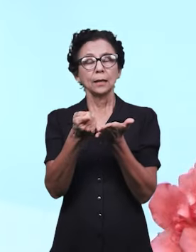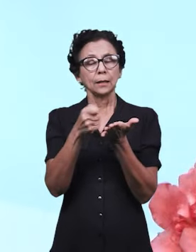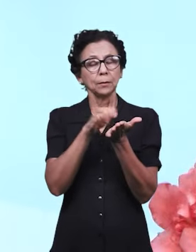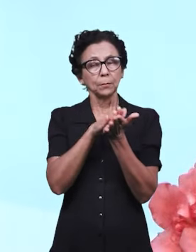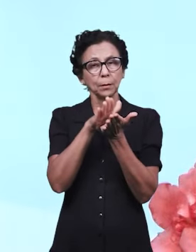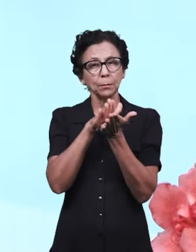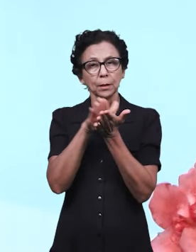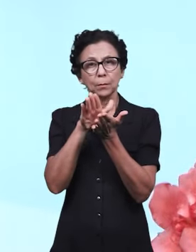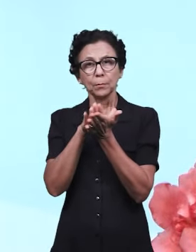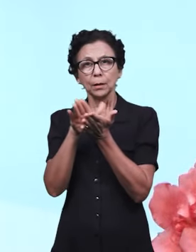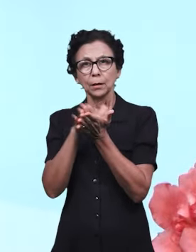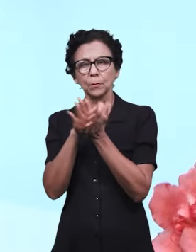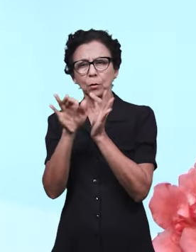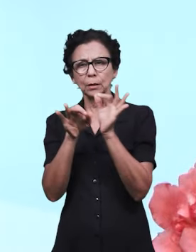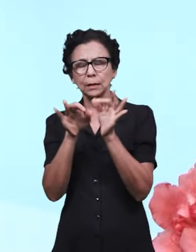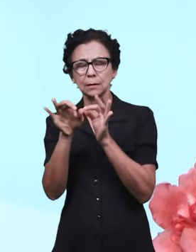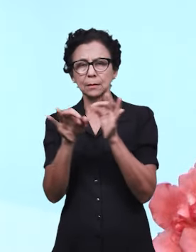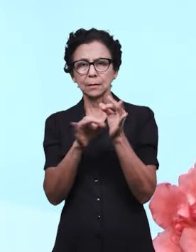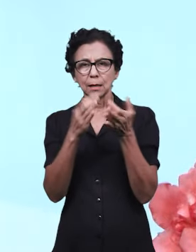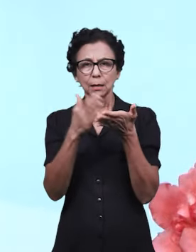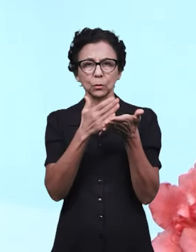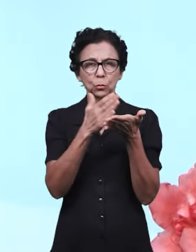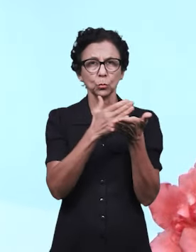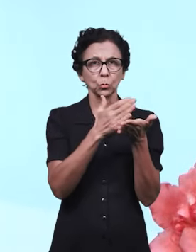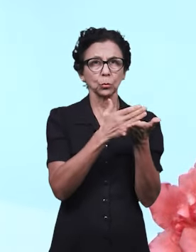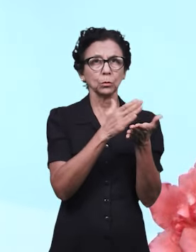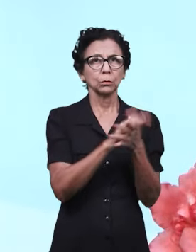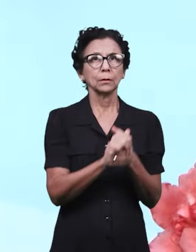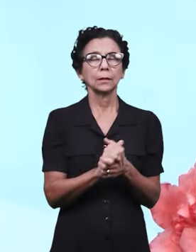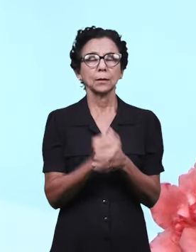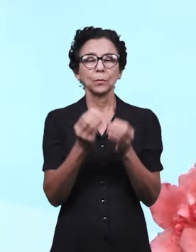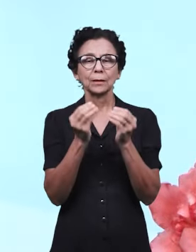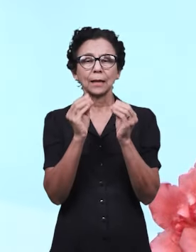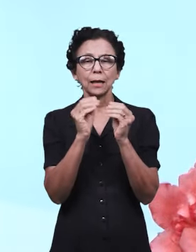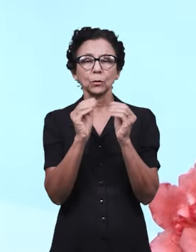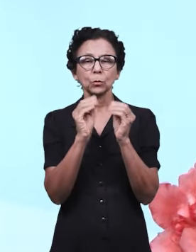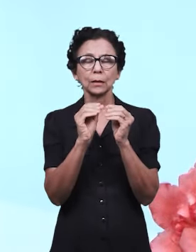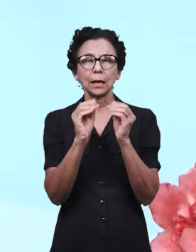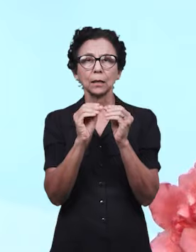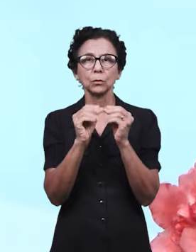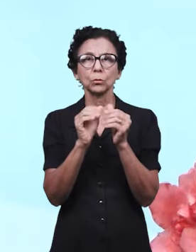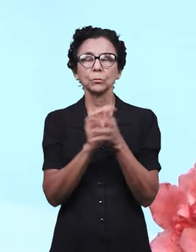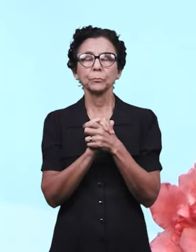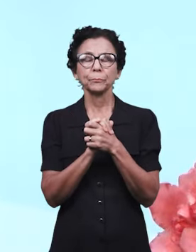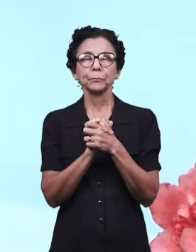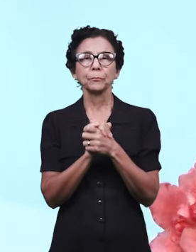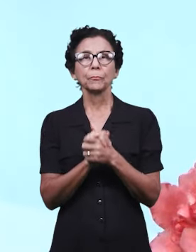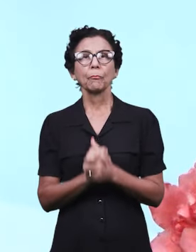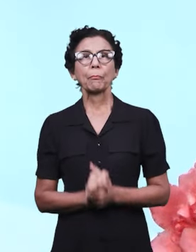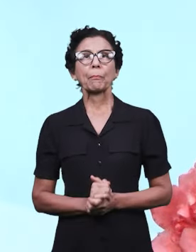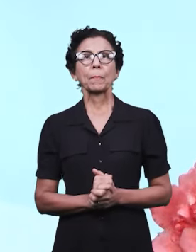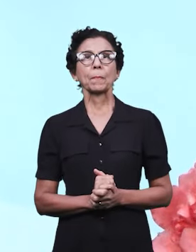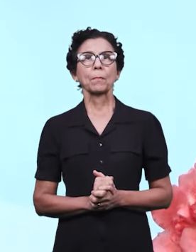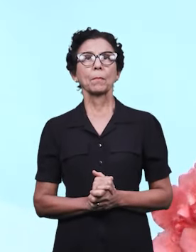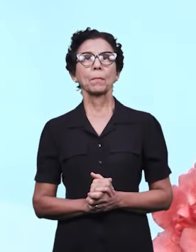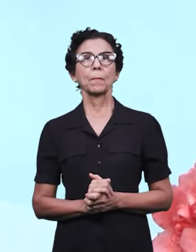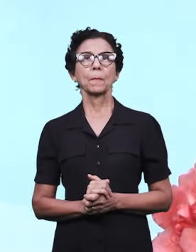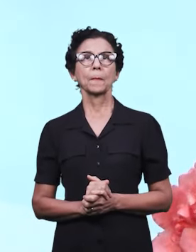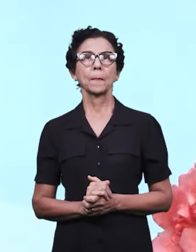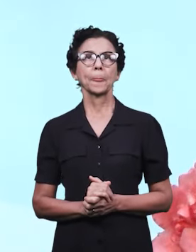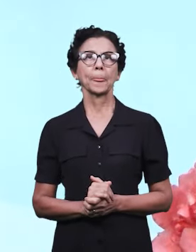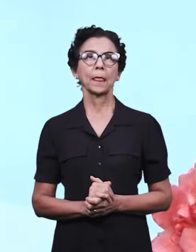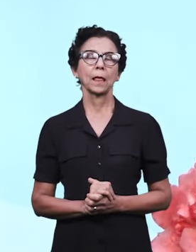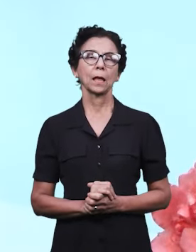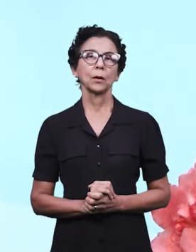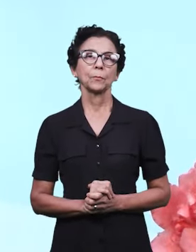para, né, a durabilidade e também para o tato dela ali, né, por ser tátil, e delicadamente, essa criança